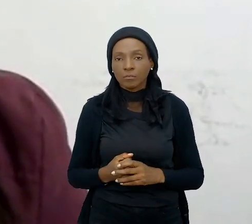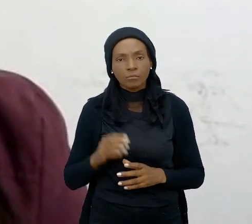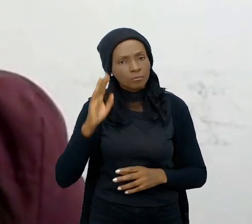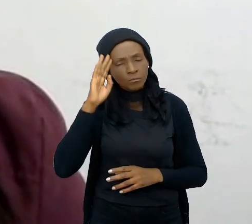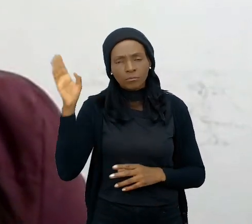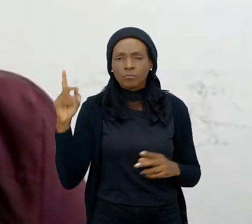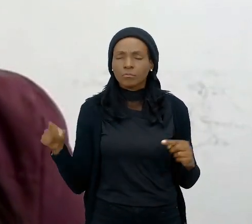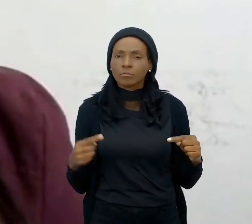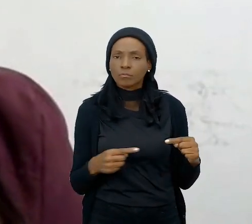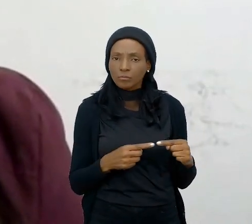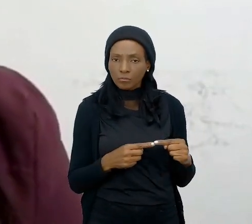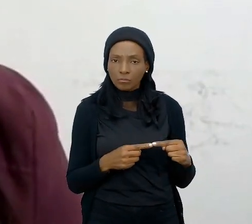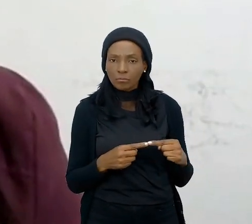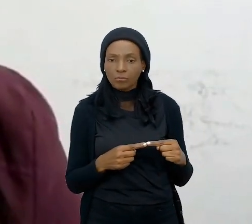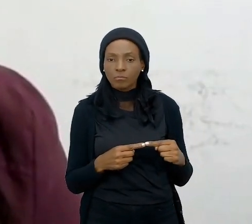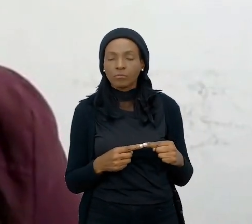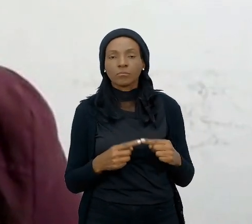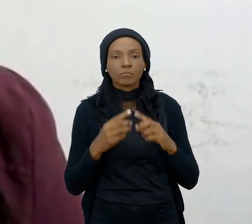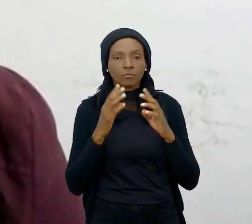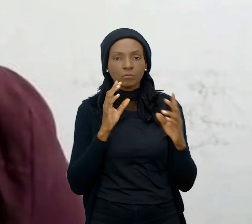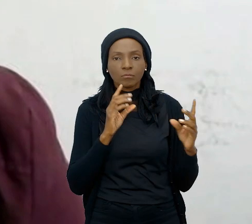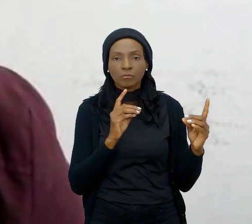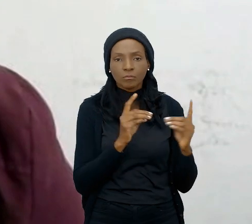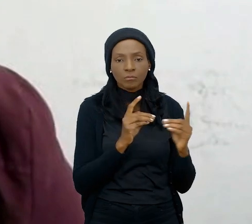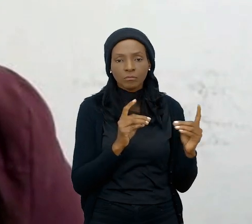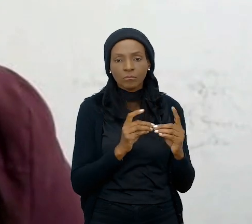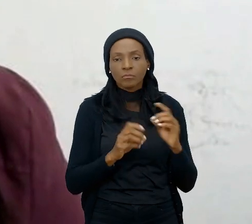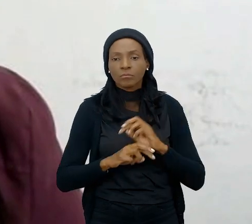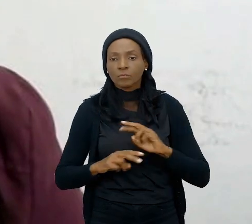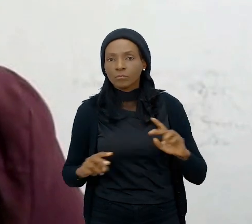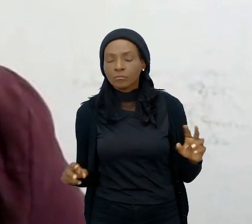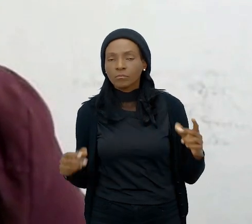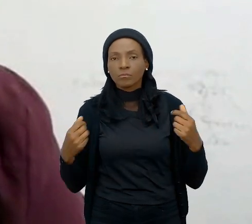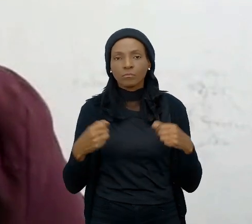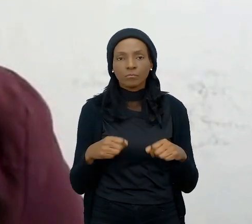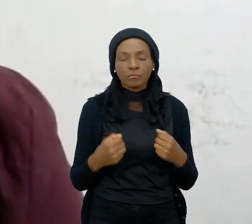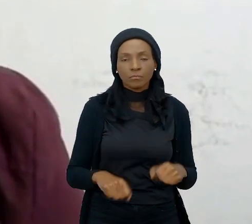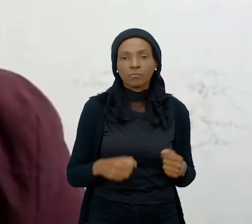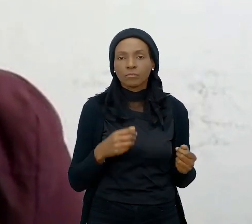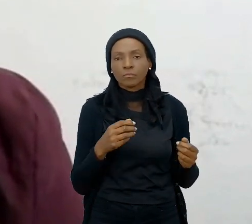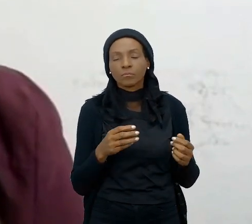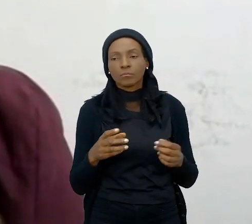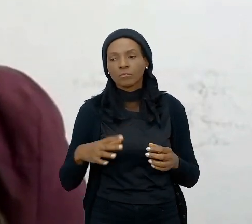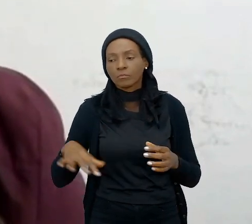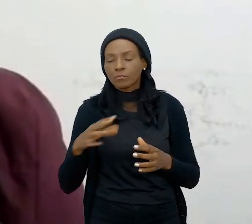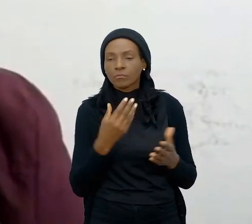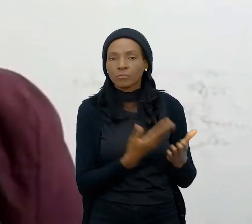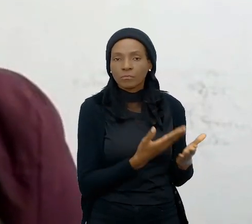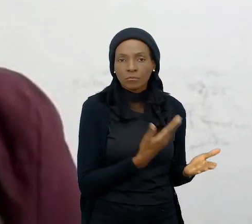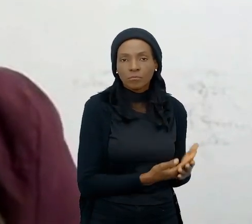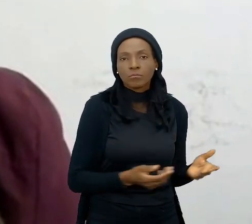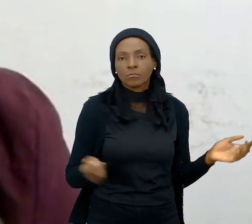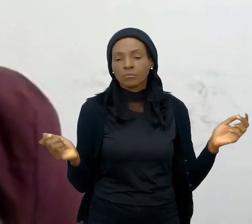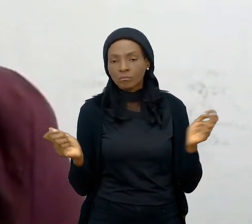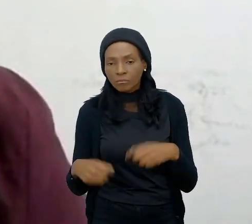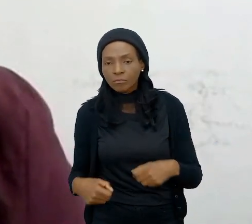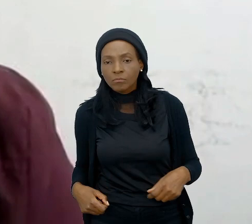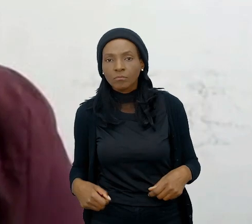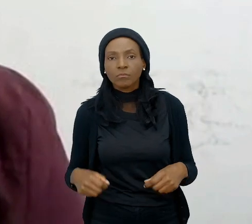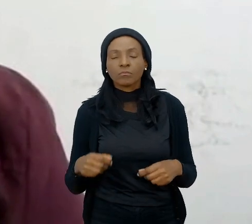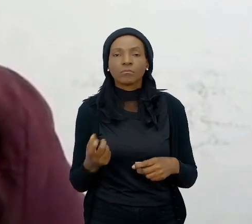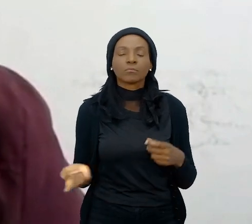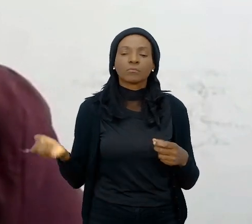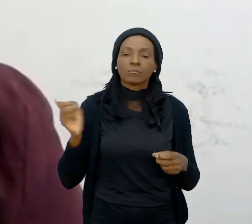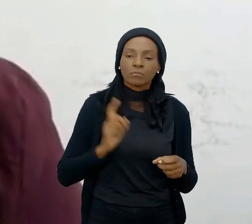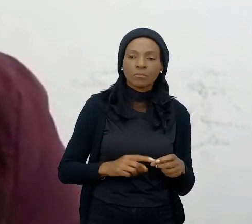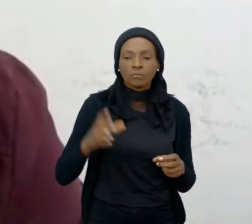principal objetivo é atender as necessidades dos nossos estudantes, né? No caso, a possibilidade de recuperar